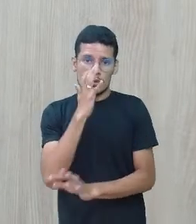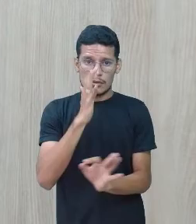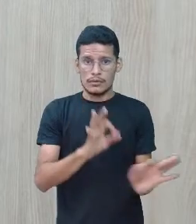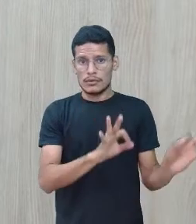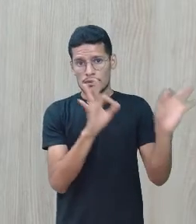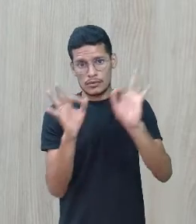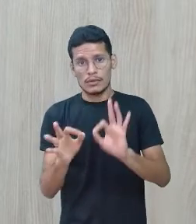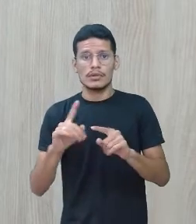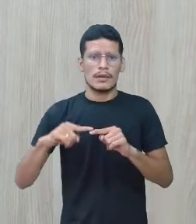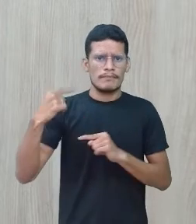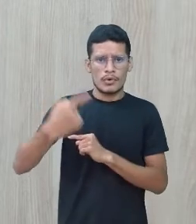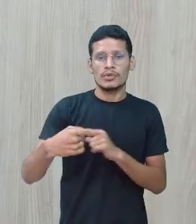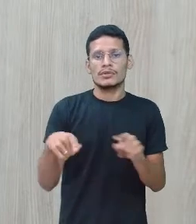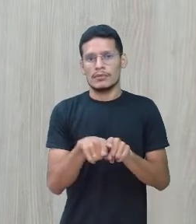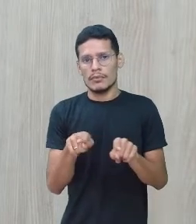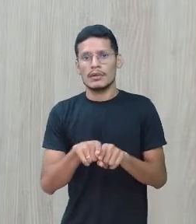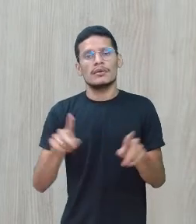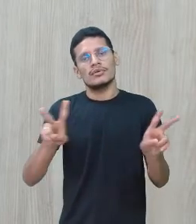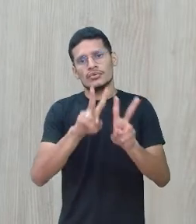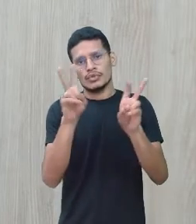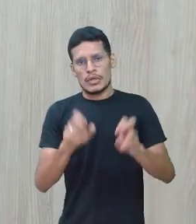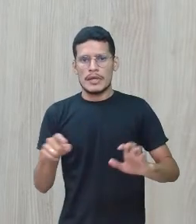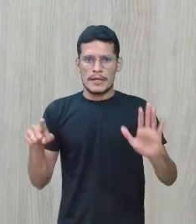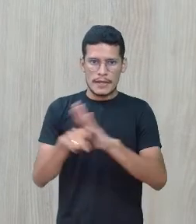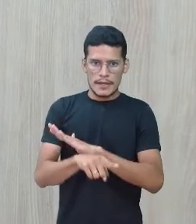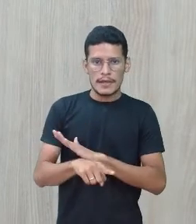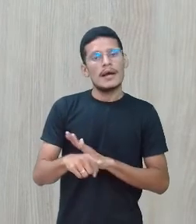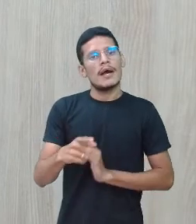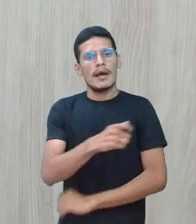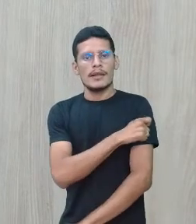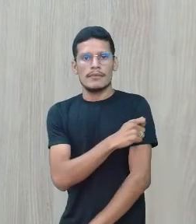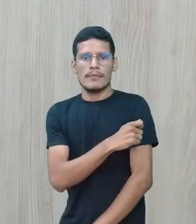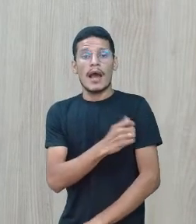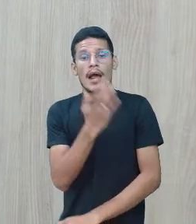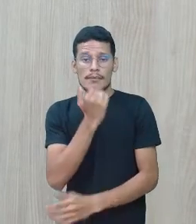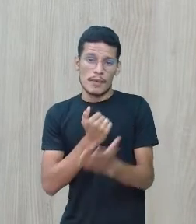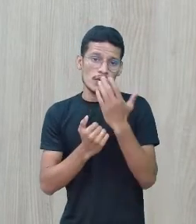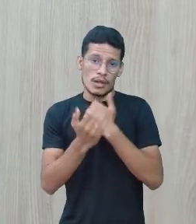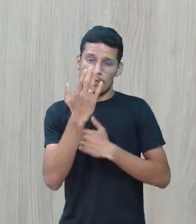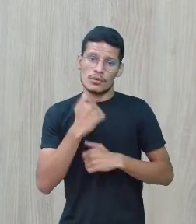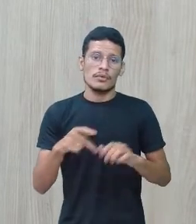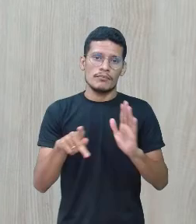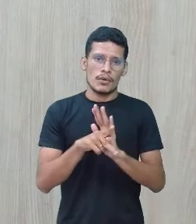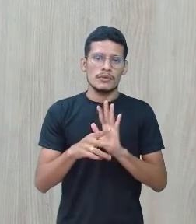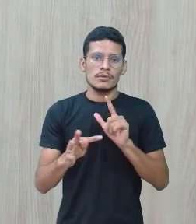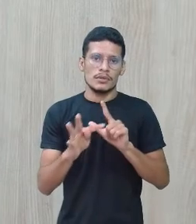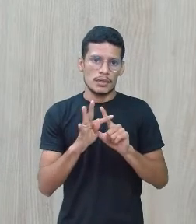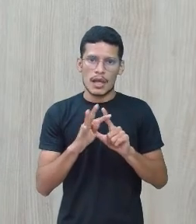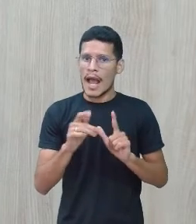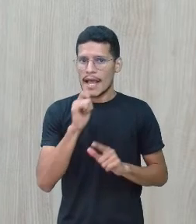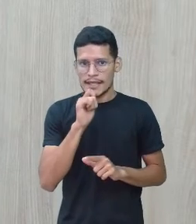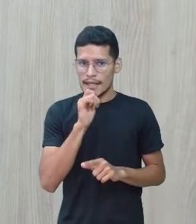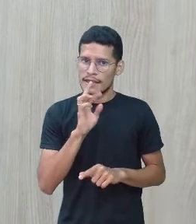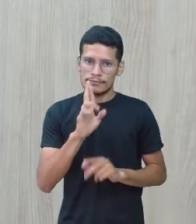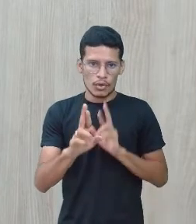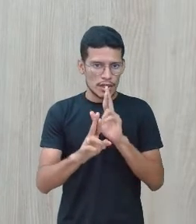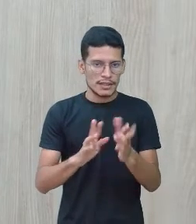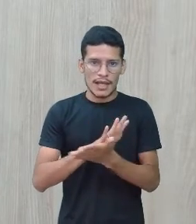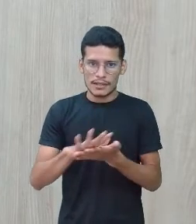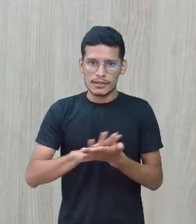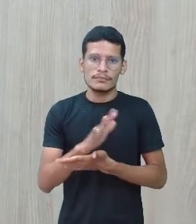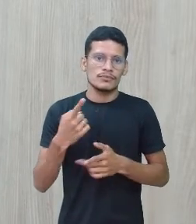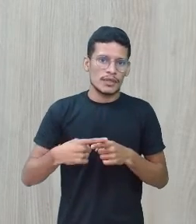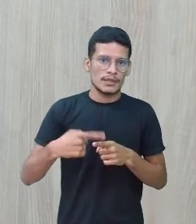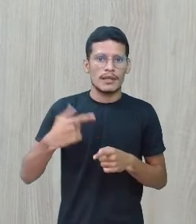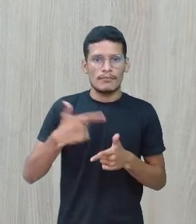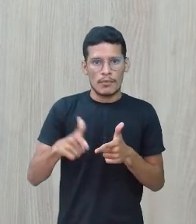agora e que vão assistir depois, essa questão aí dos alimentos transgênicos. Por enquanto não tem resposta, Cláudia. Eu acho até porque tem alguns que estão